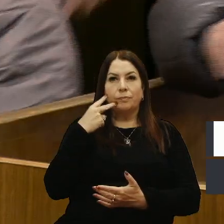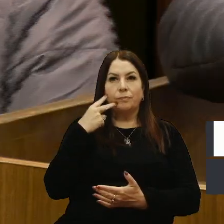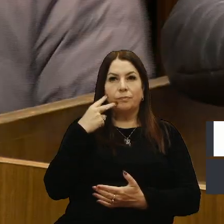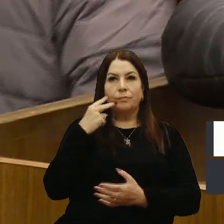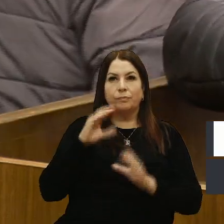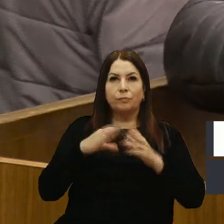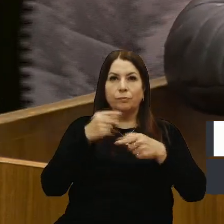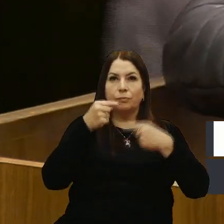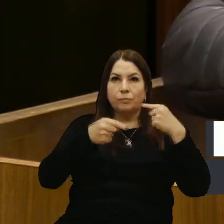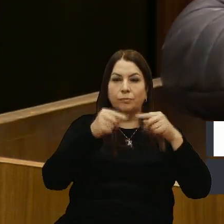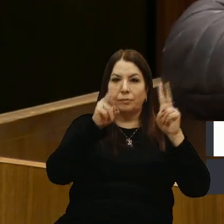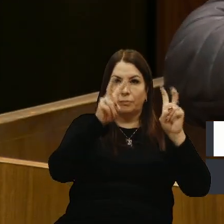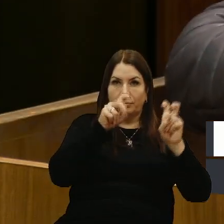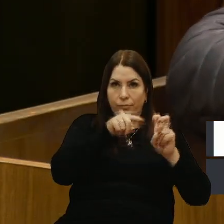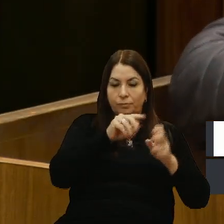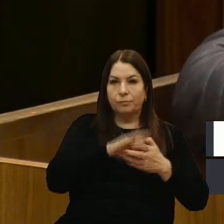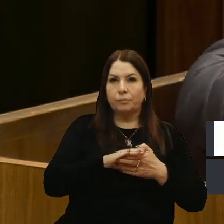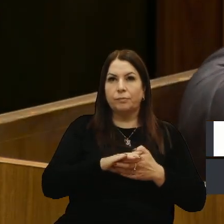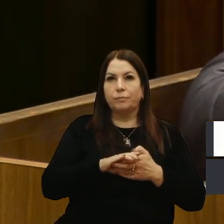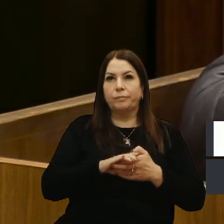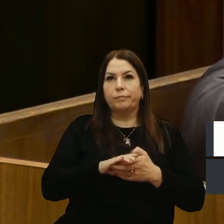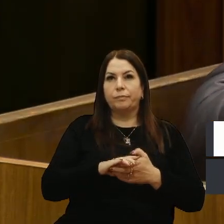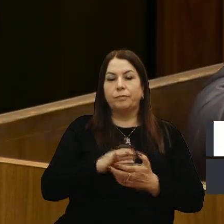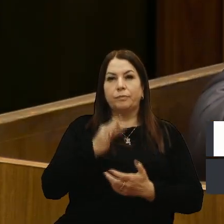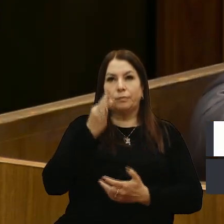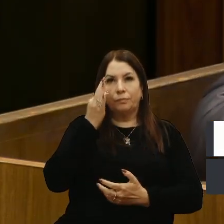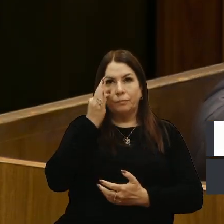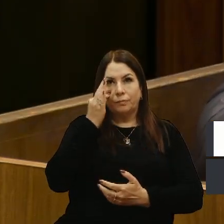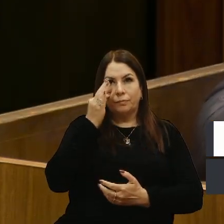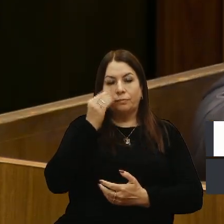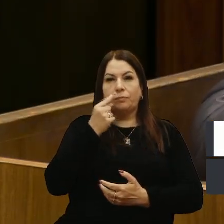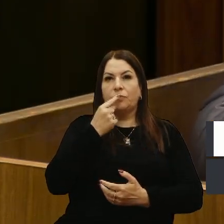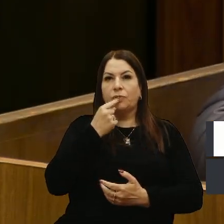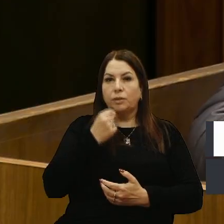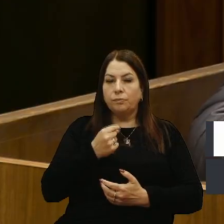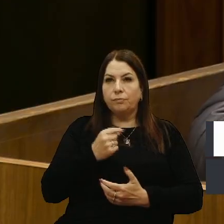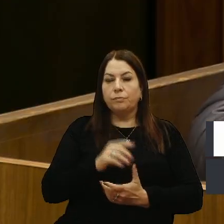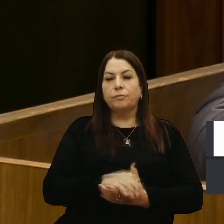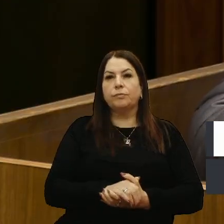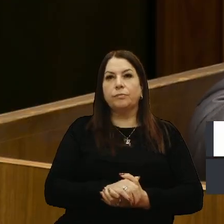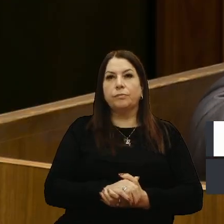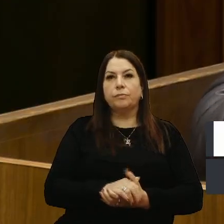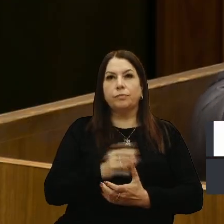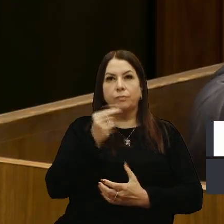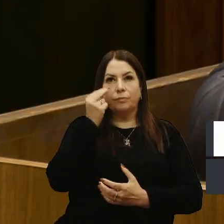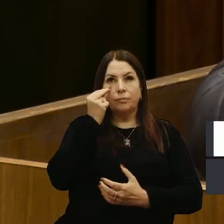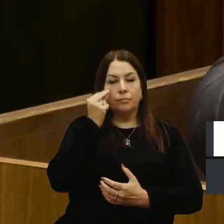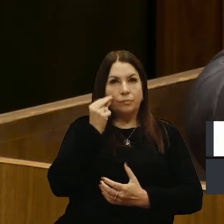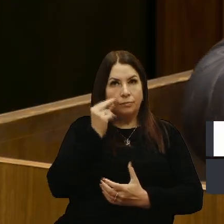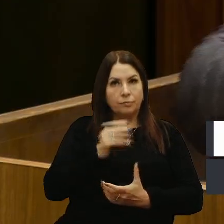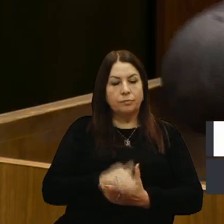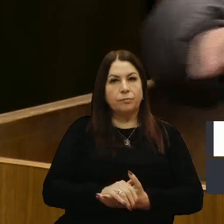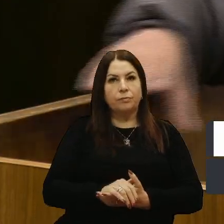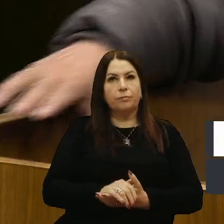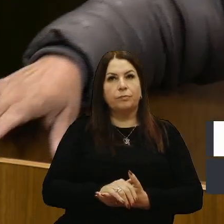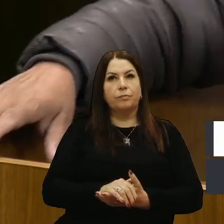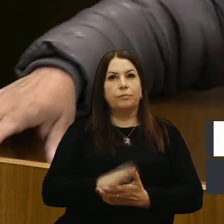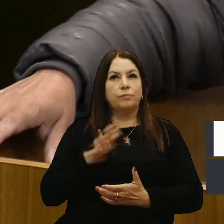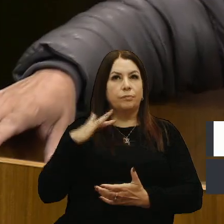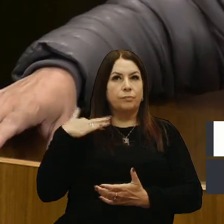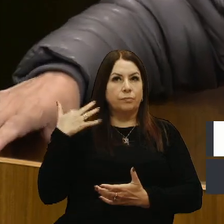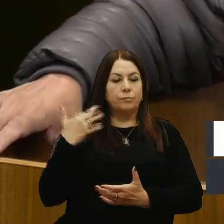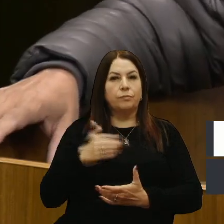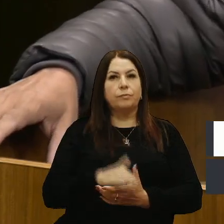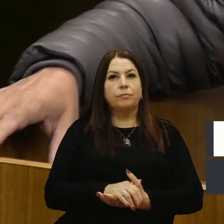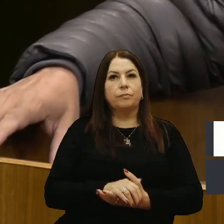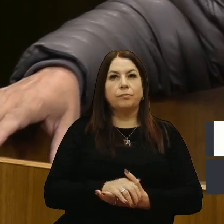frente parlamentar aqui. Está presente aqui a vereadora Rose, vereador Cláudio, a vereadora Andressa